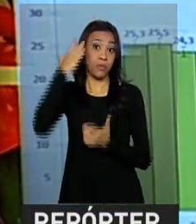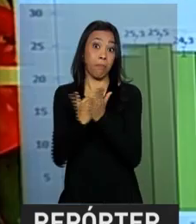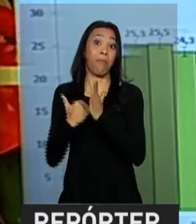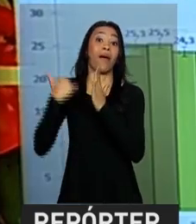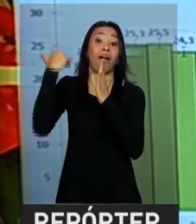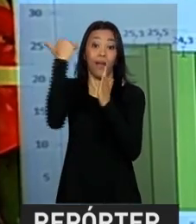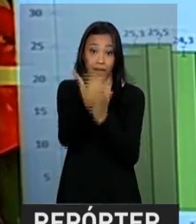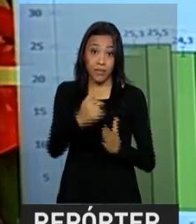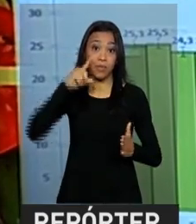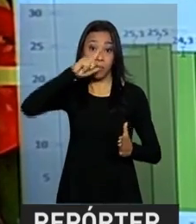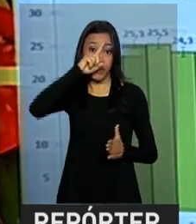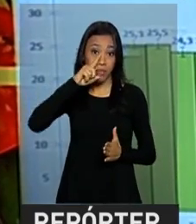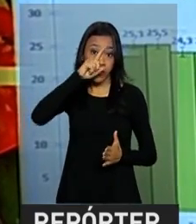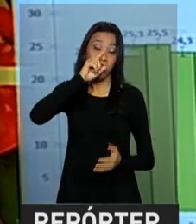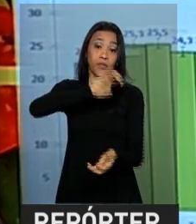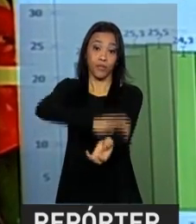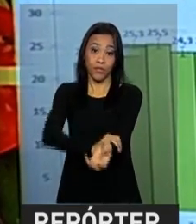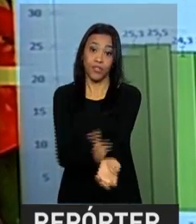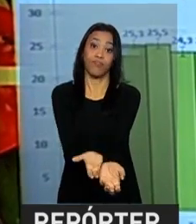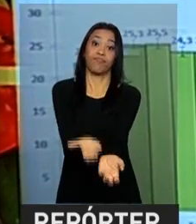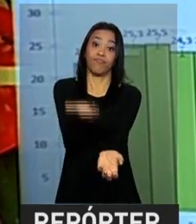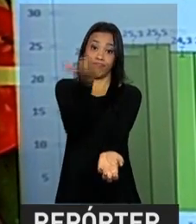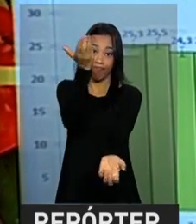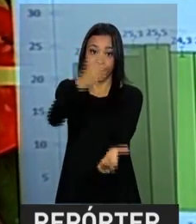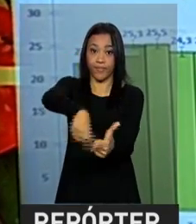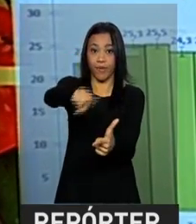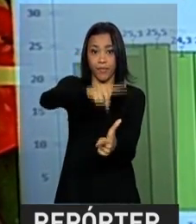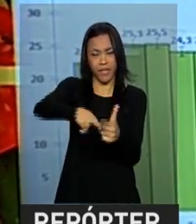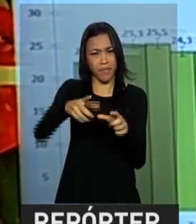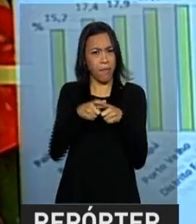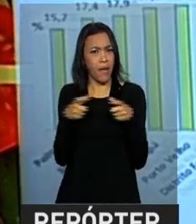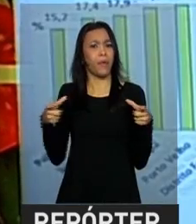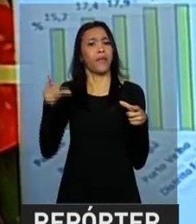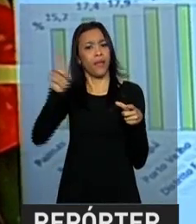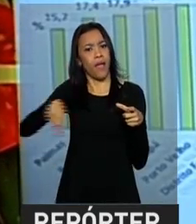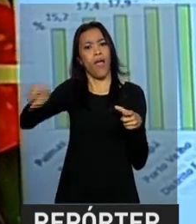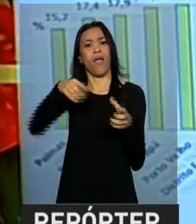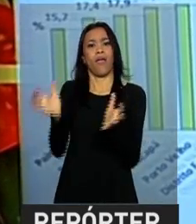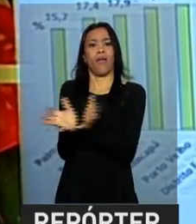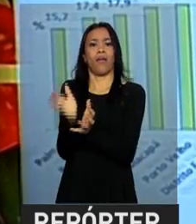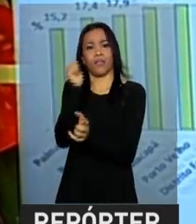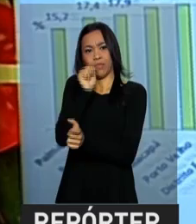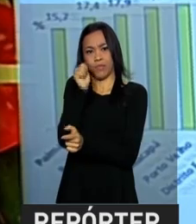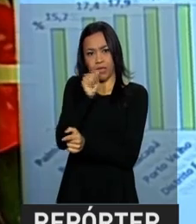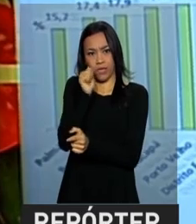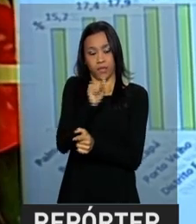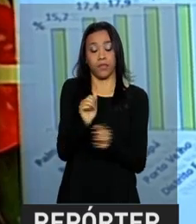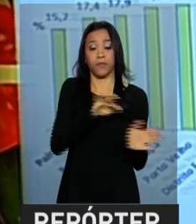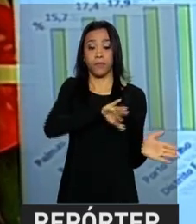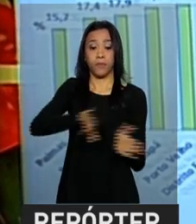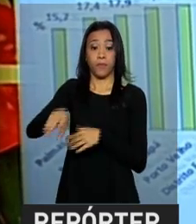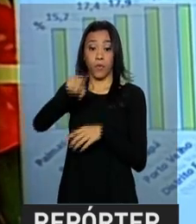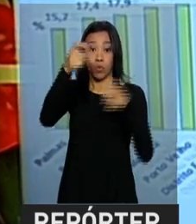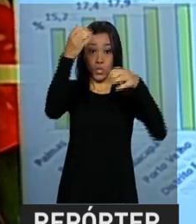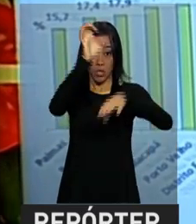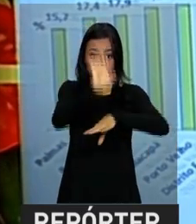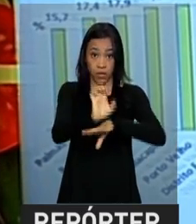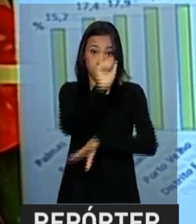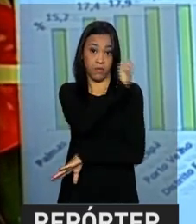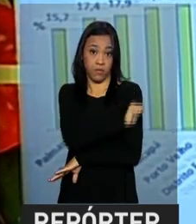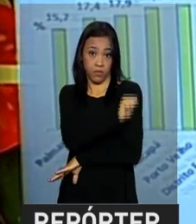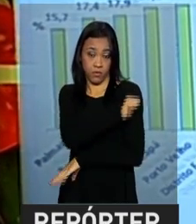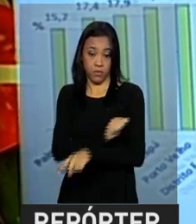prevalência de hipertensão arterial também mais prevalente nas mulheres pode passar por favor o Rio de Janeiro apresenta os maiores